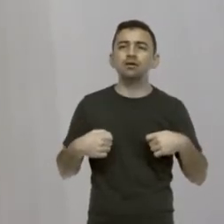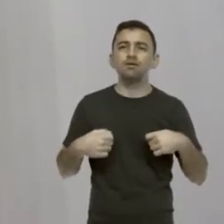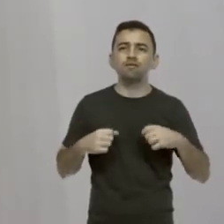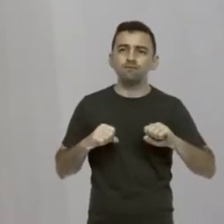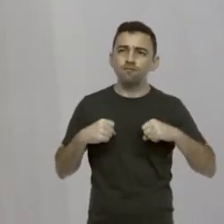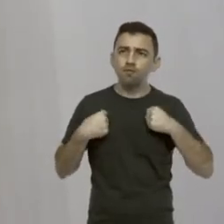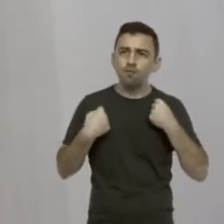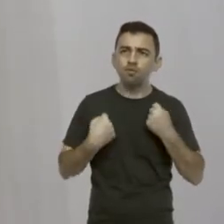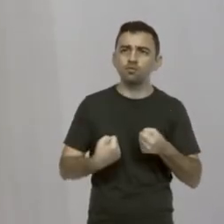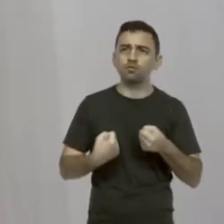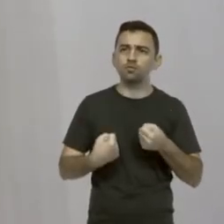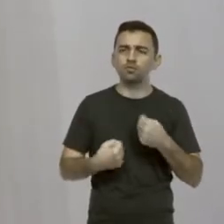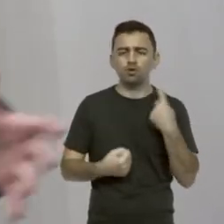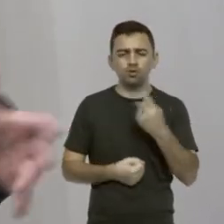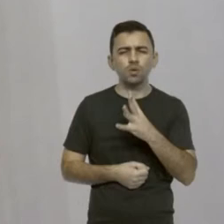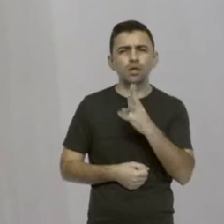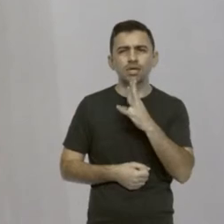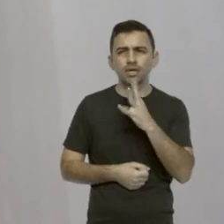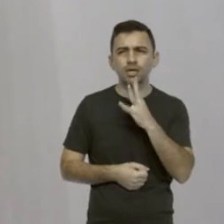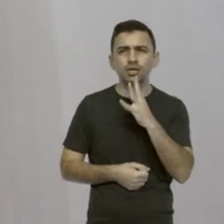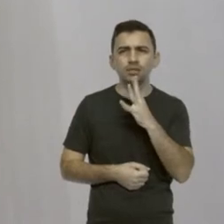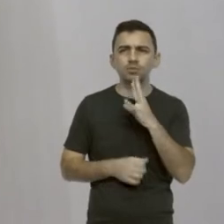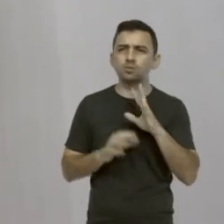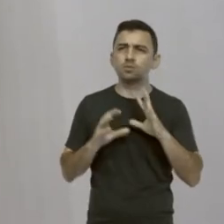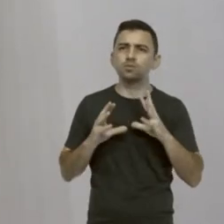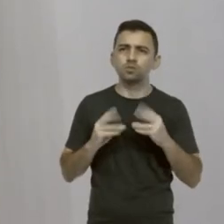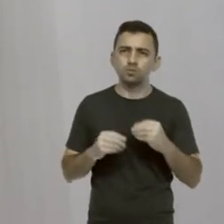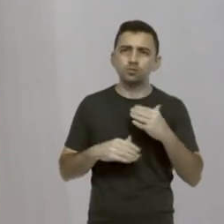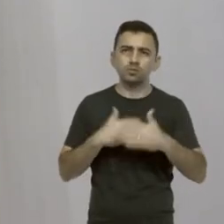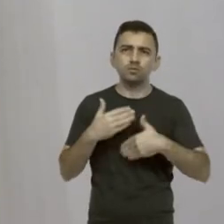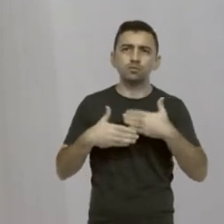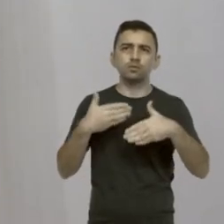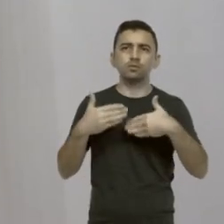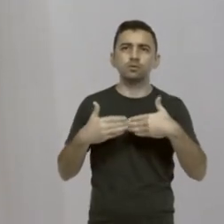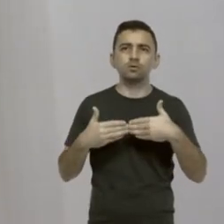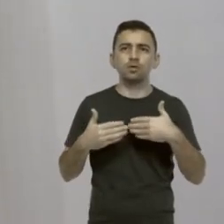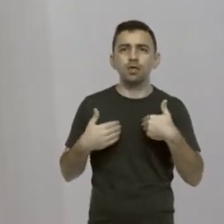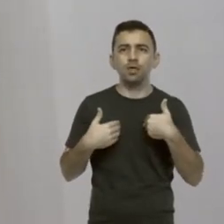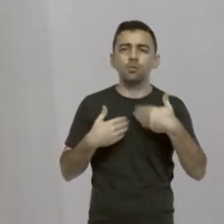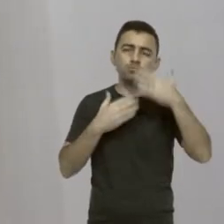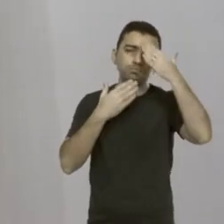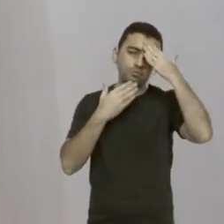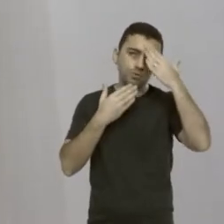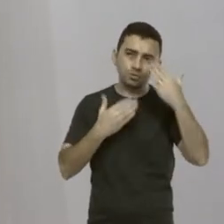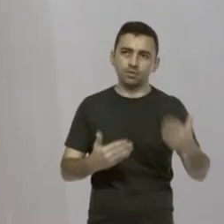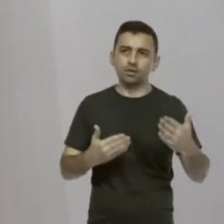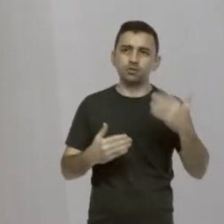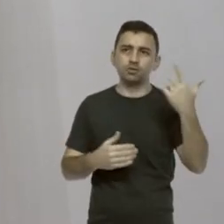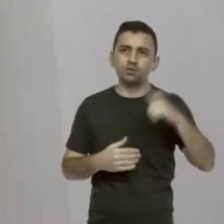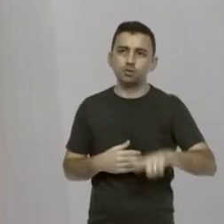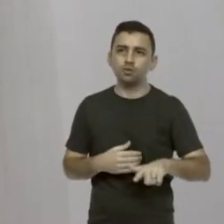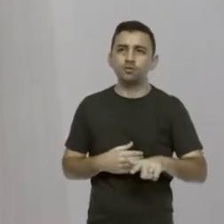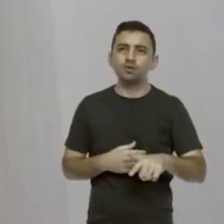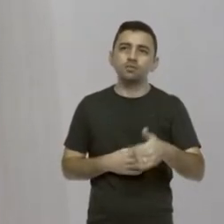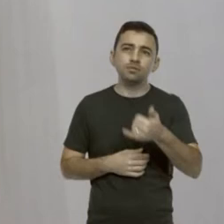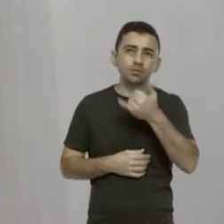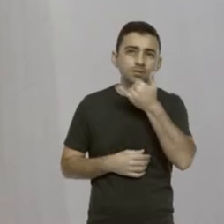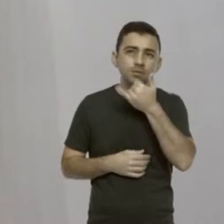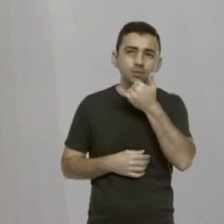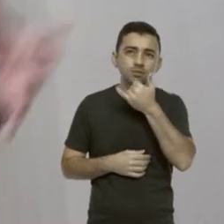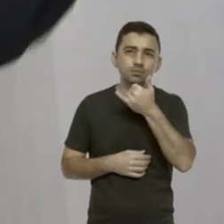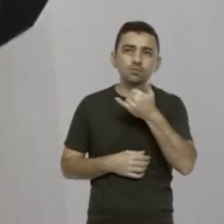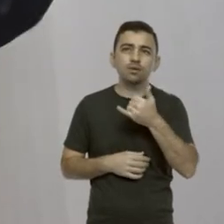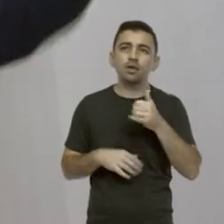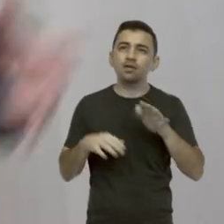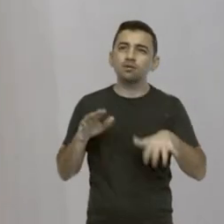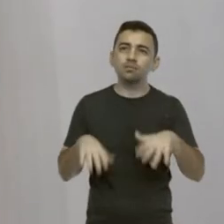crescimento e desenvolvimento para todos. E queria, assim, de toda forma, dizer muito obrigado mais uma vez. Perdoa as pessoas que a gente